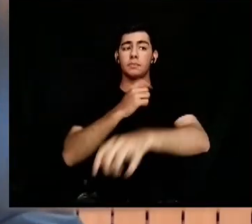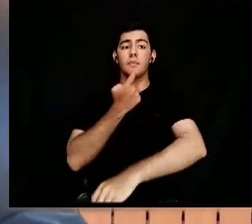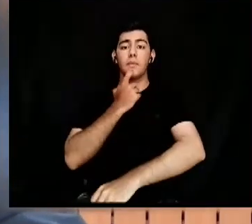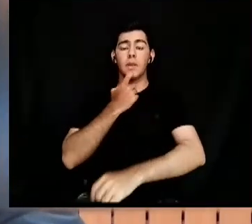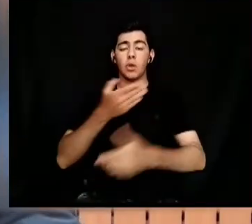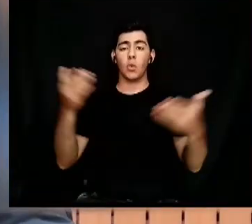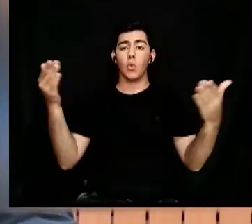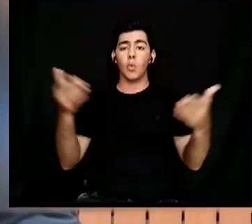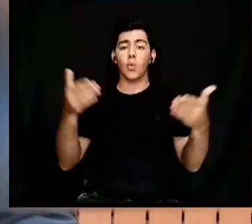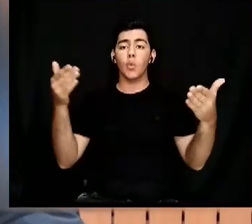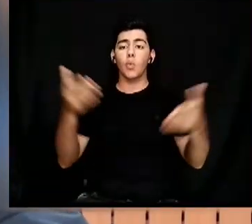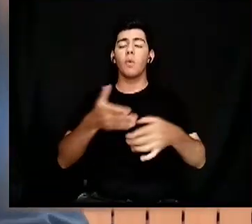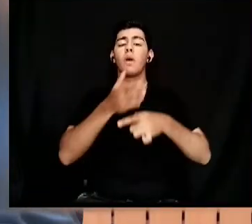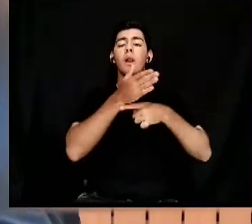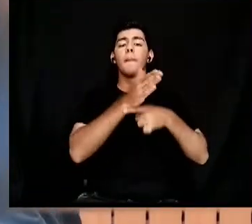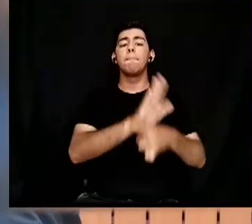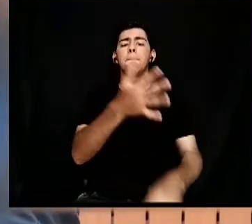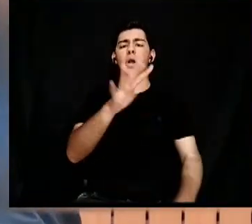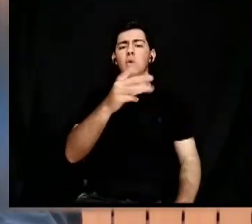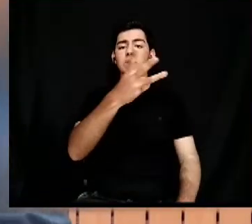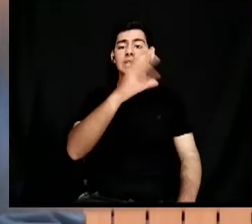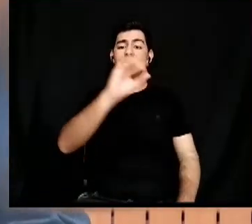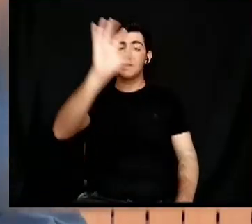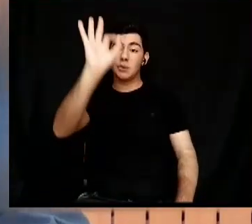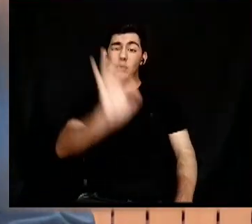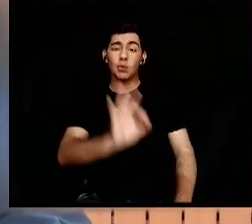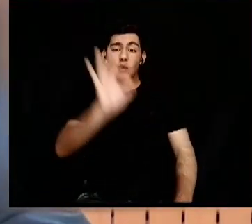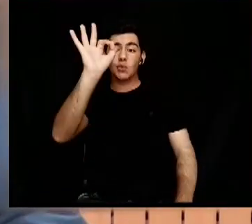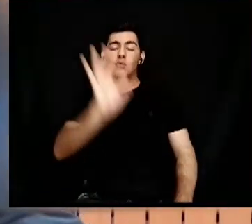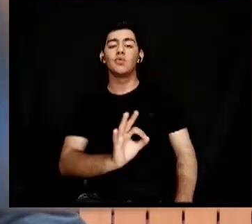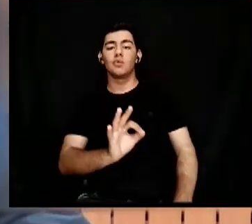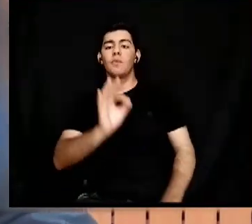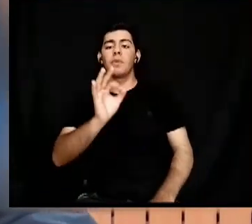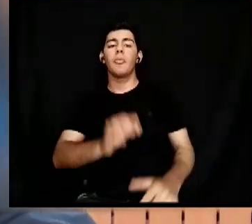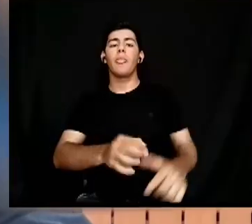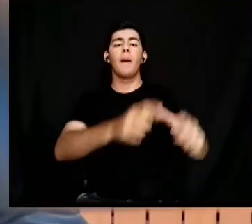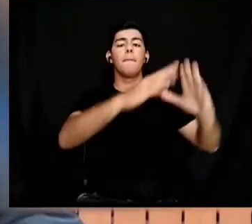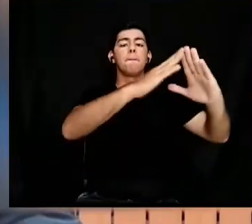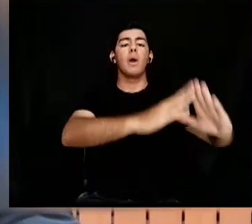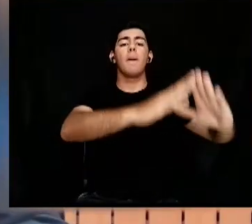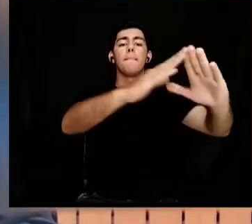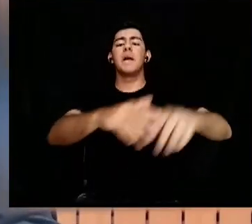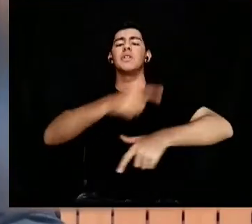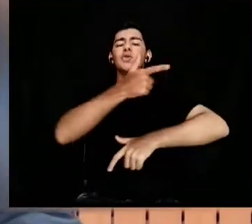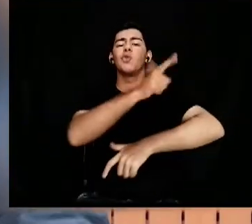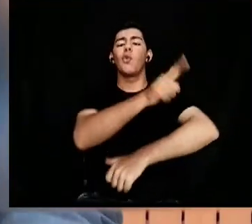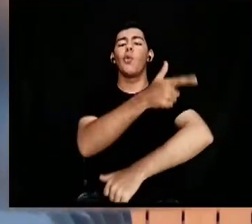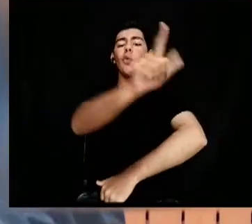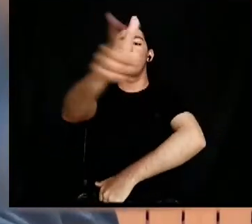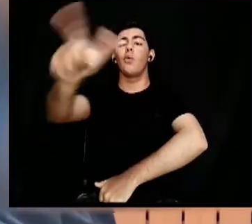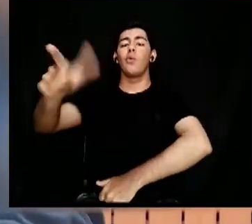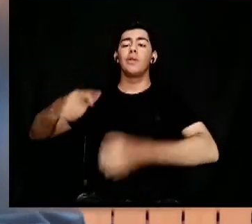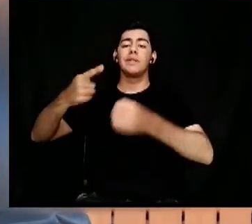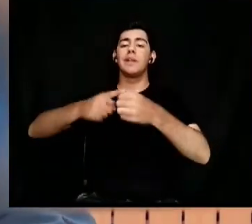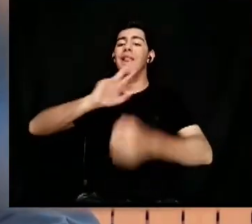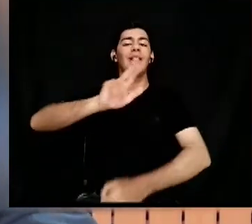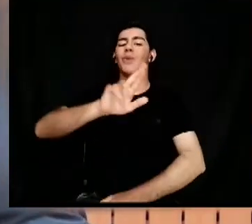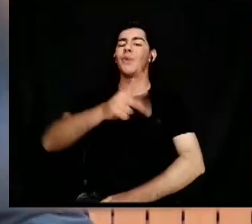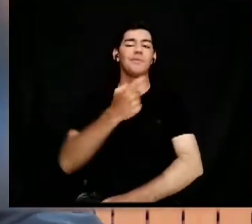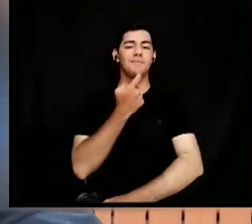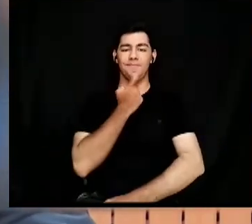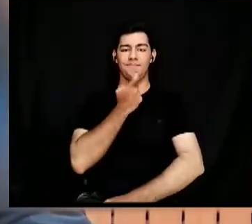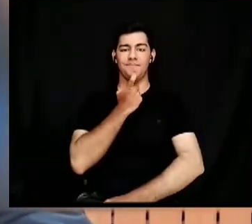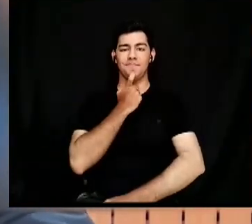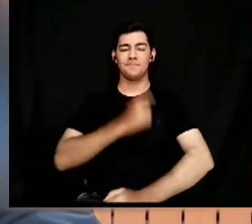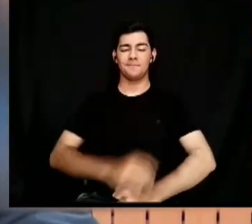quase 30% de moradores de outras regiões que não da cidade de Campinas. Então, nada mais